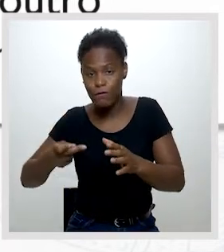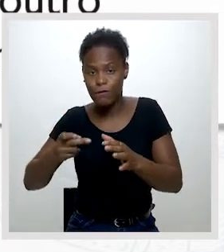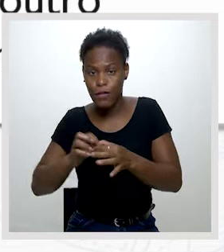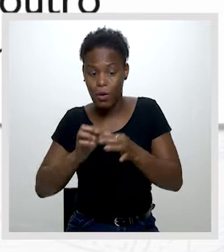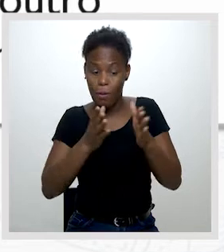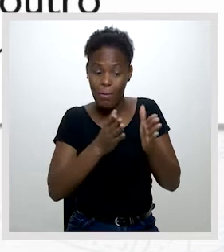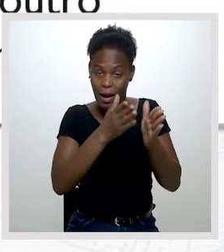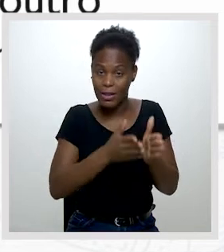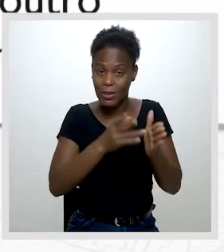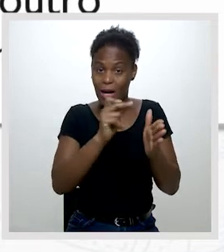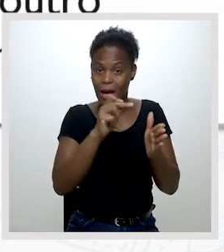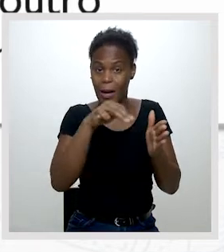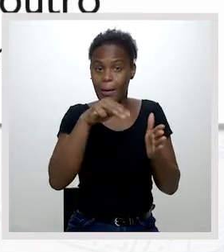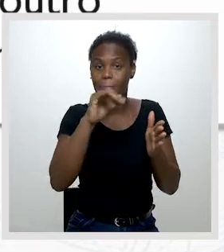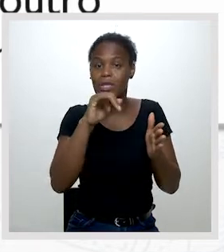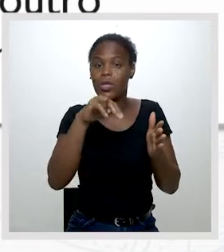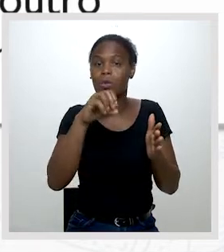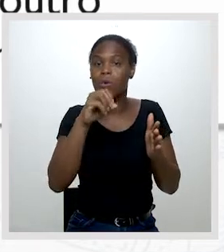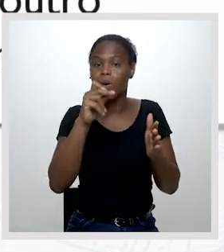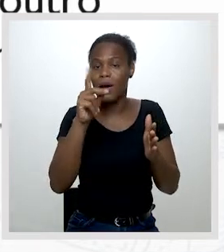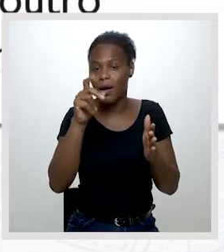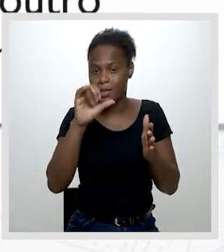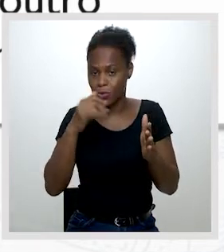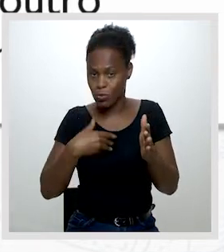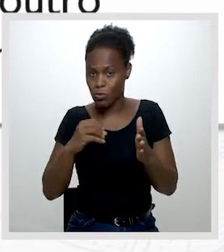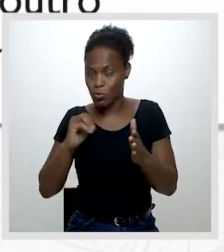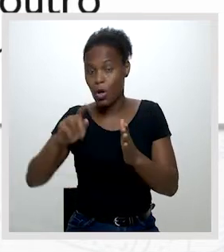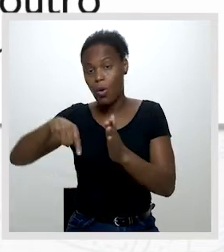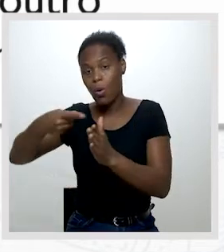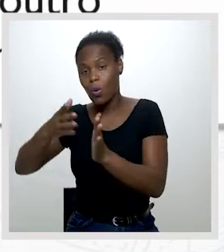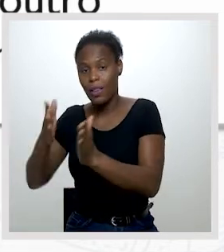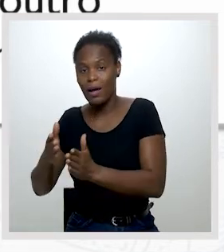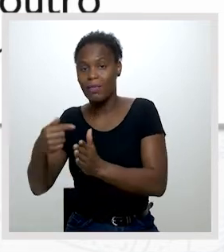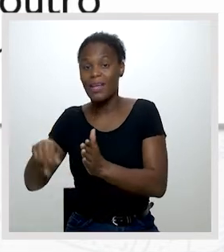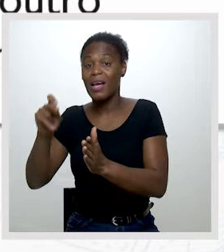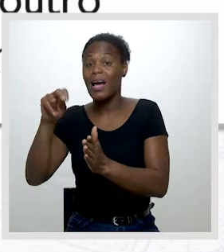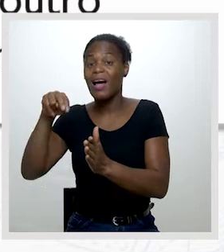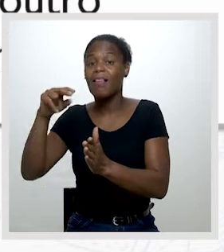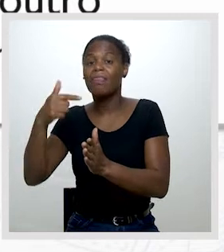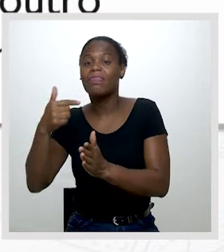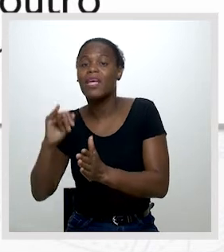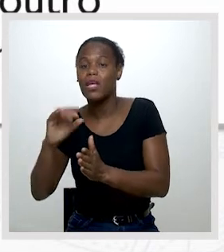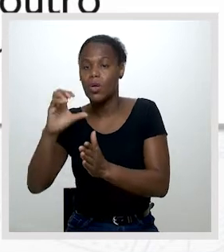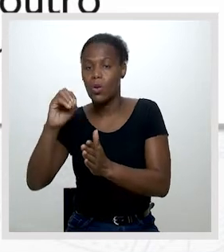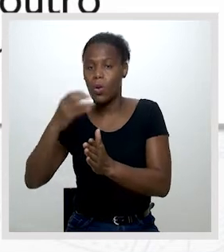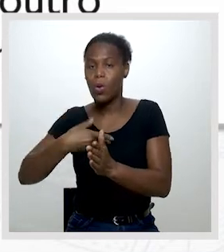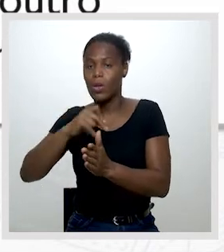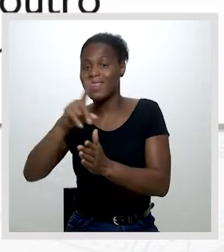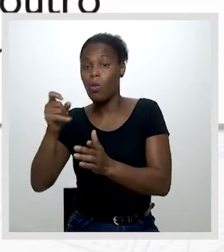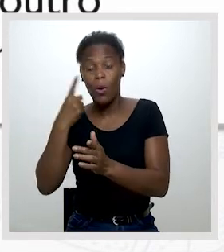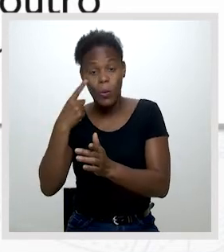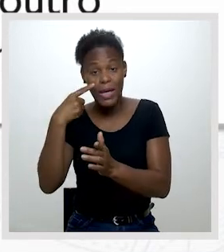os aminoácidos e, por outro lado, tem um anticodão que reconhece no RNA o